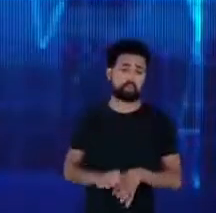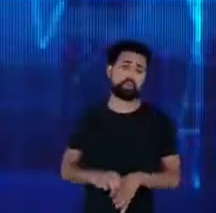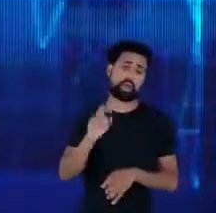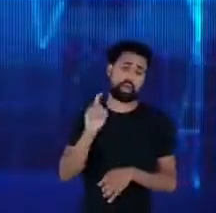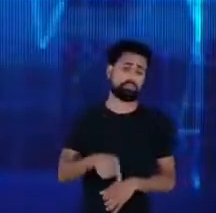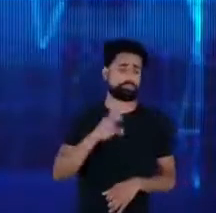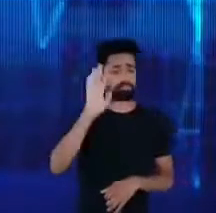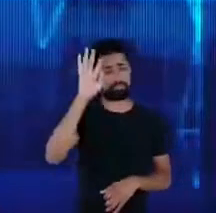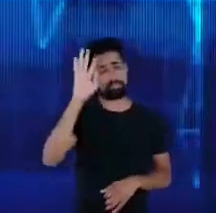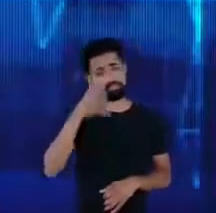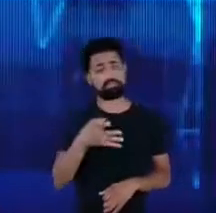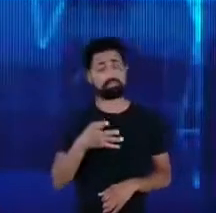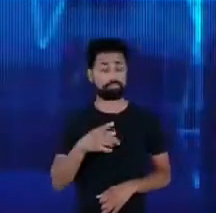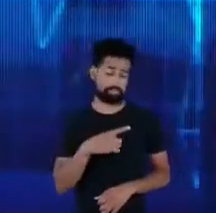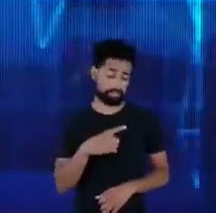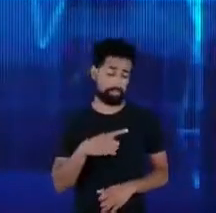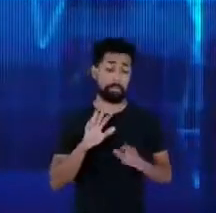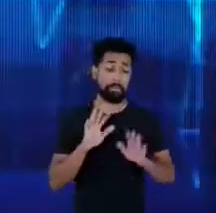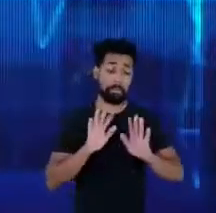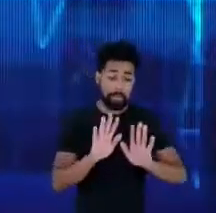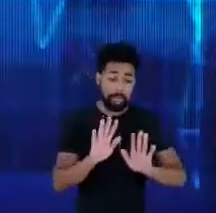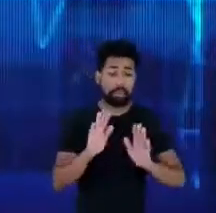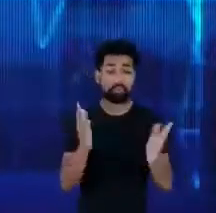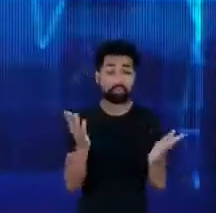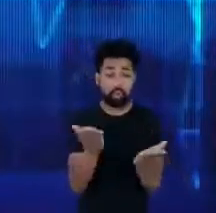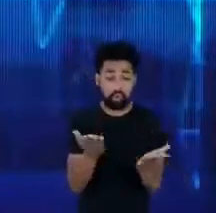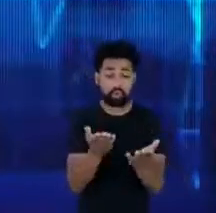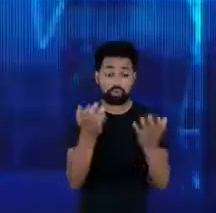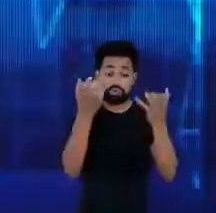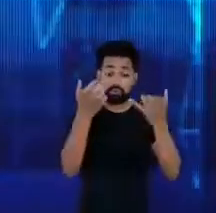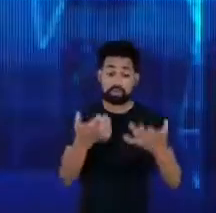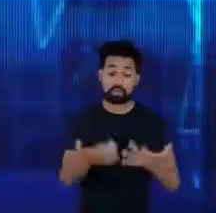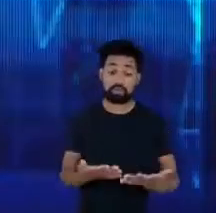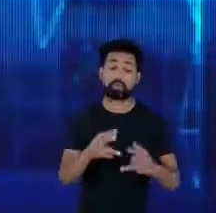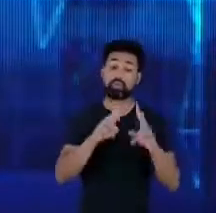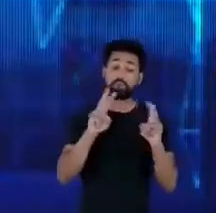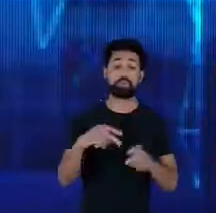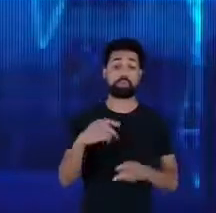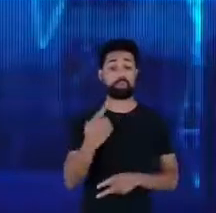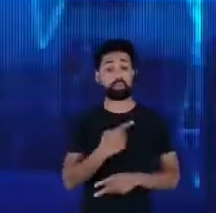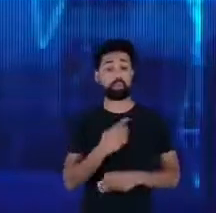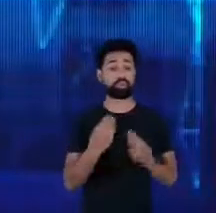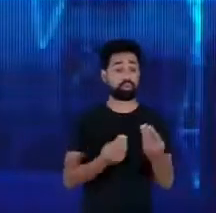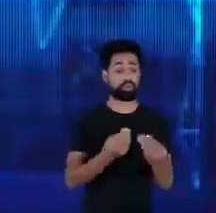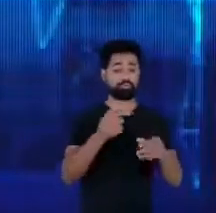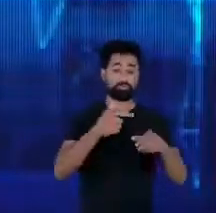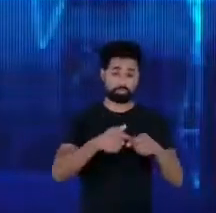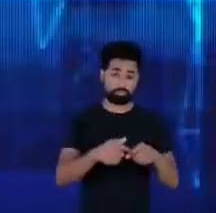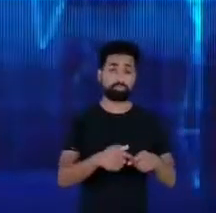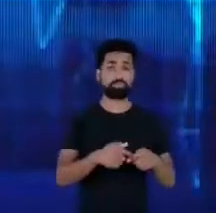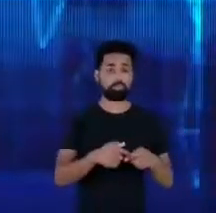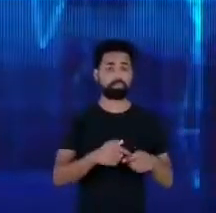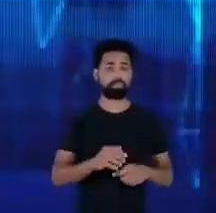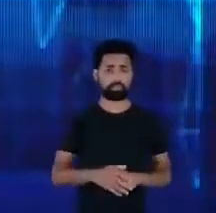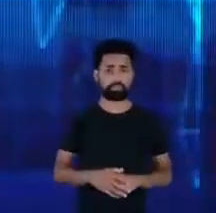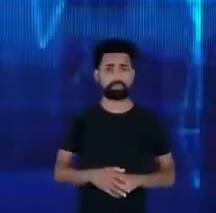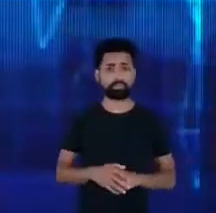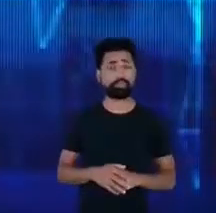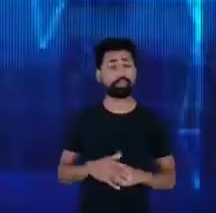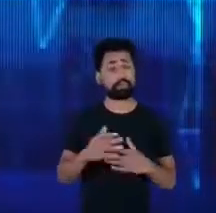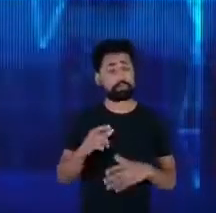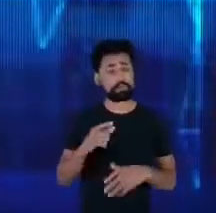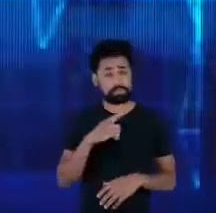que vem para ficar. Mas, hoje, falando da nossa célula de combustível, né, a SOFC, existe